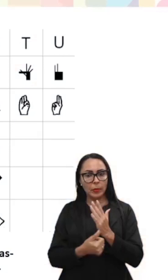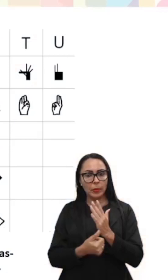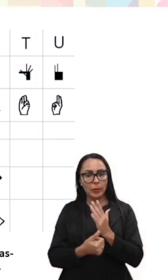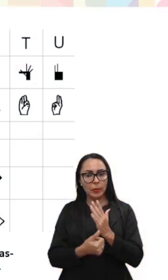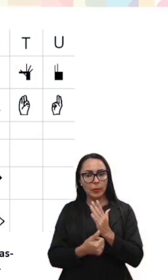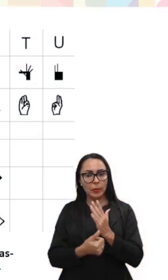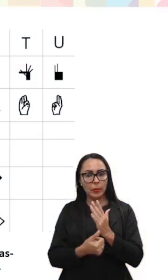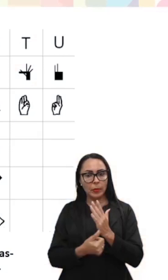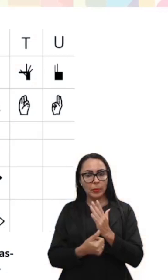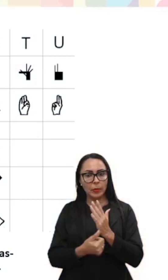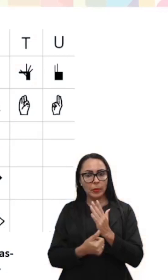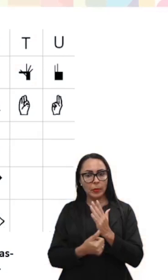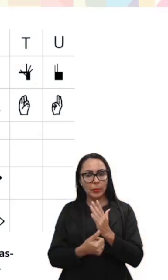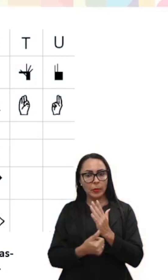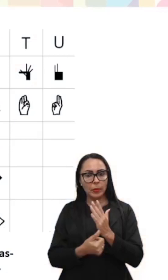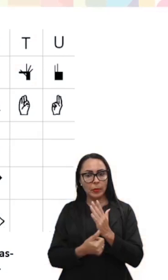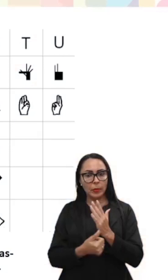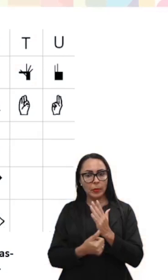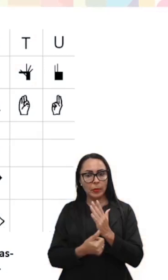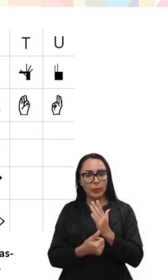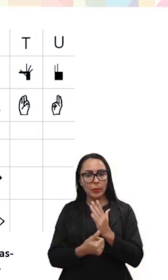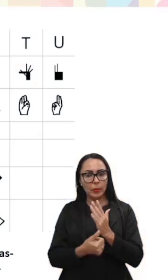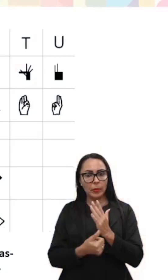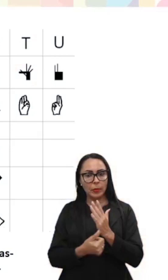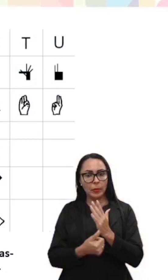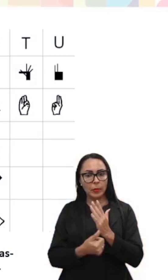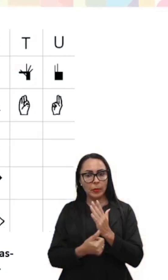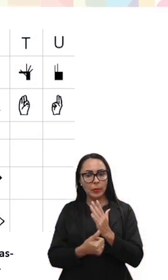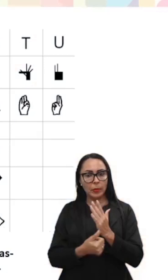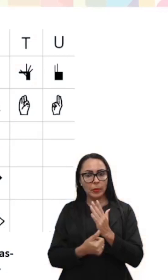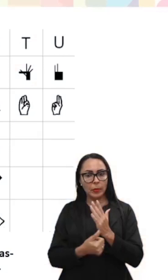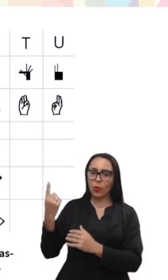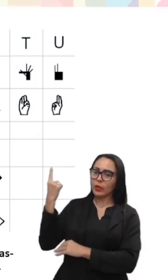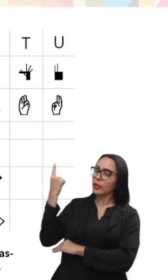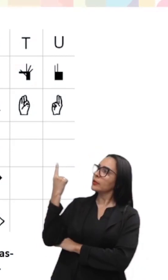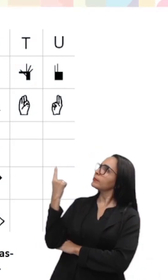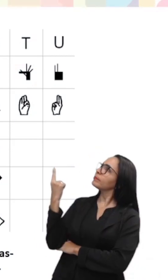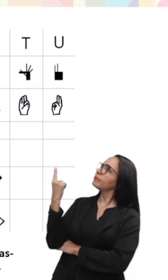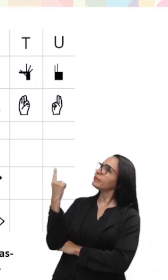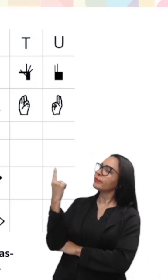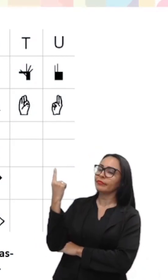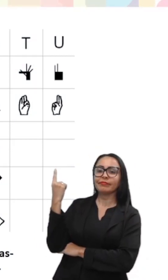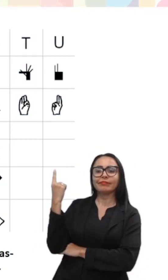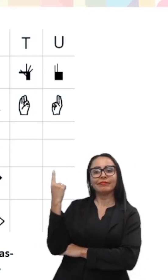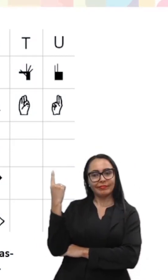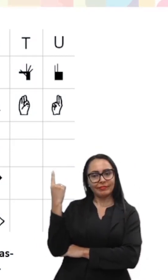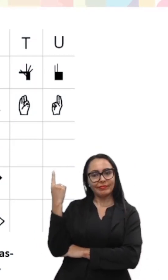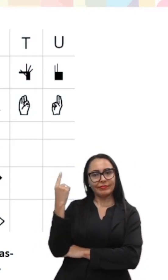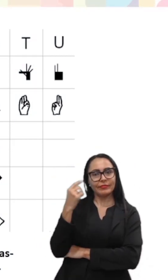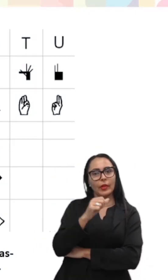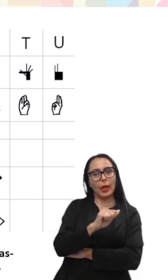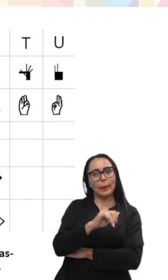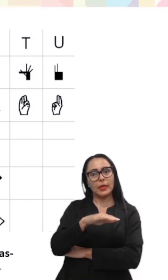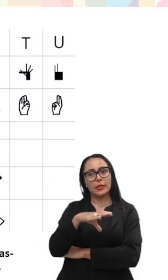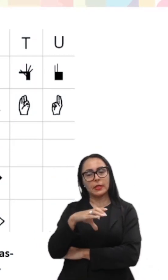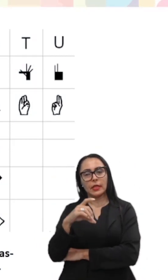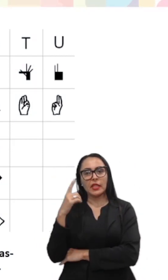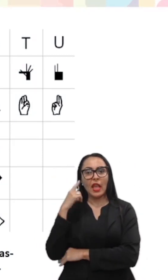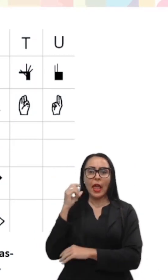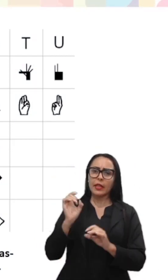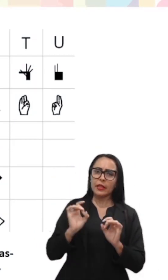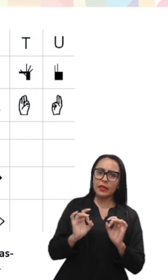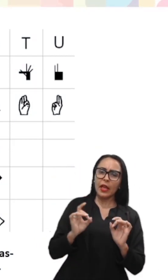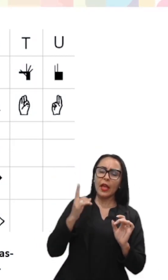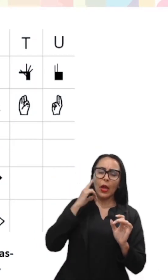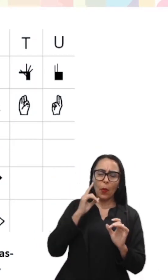coluna, ele está em escrita de sinais. E na terceira, sinais em libras. Veja aí, o alfabeto em signwriting é um pouquinho diferente, né, do